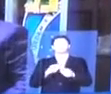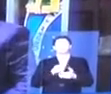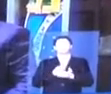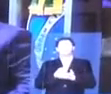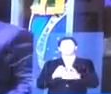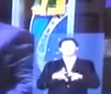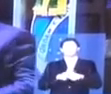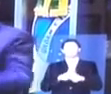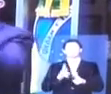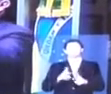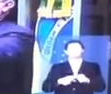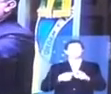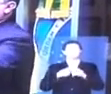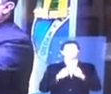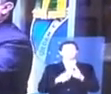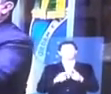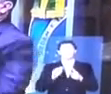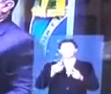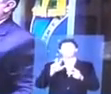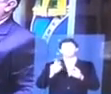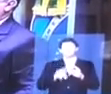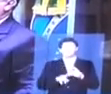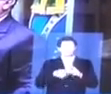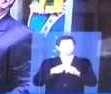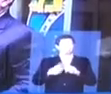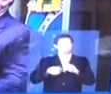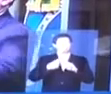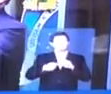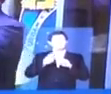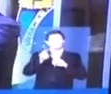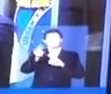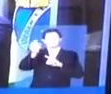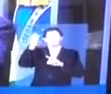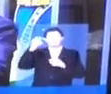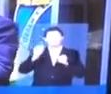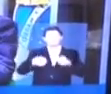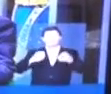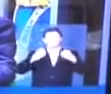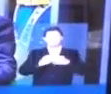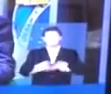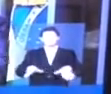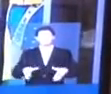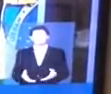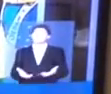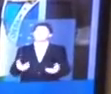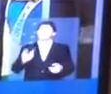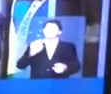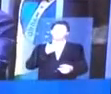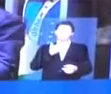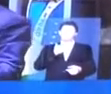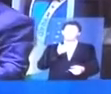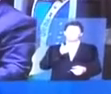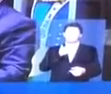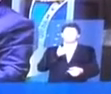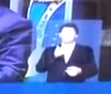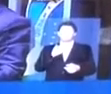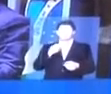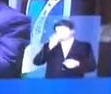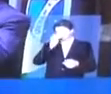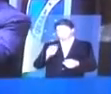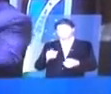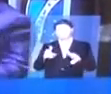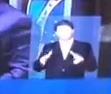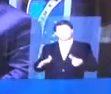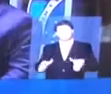assunto. Na minha opinião, no meu ponto de vista, a redução de 18 para 16 anos não